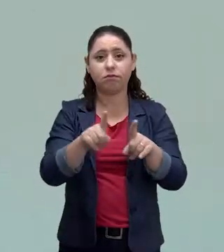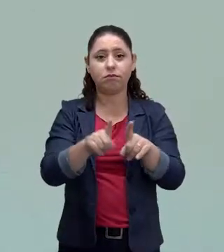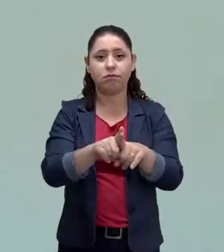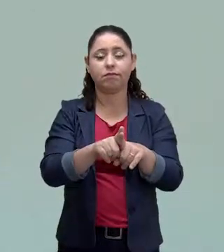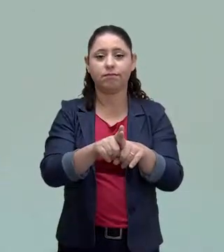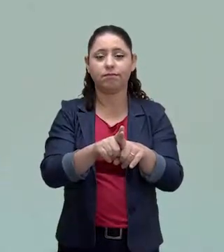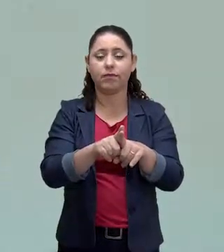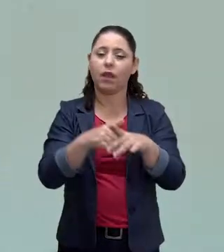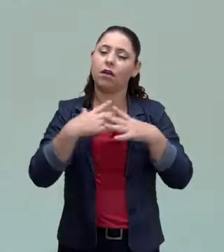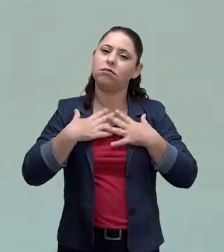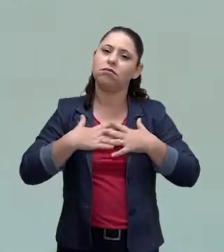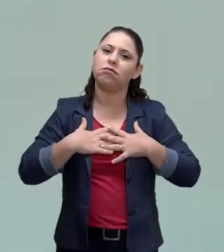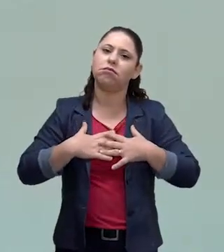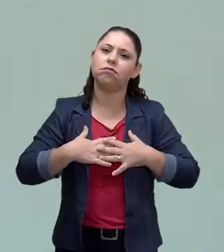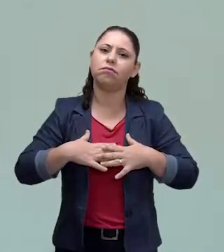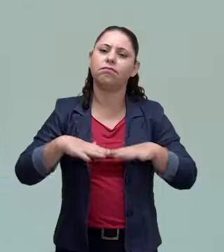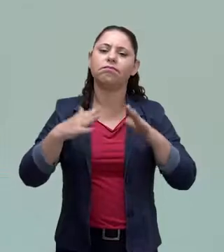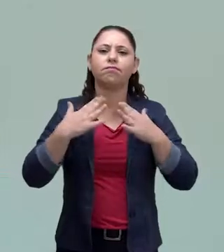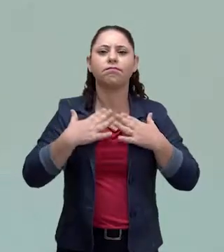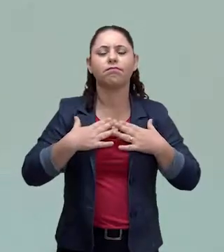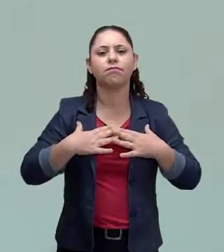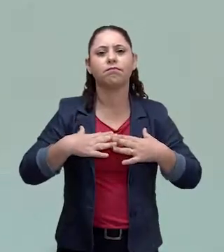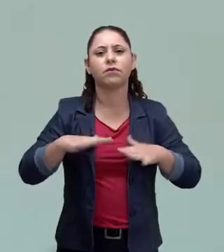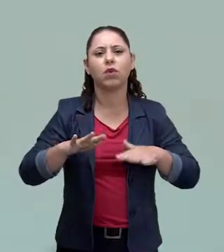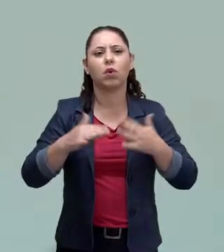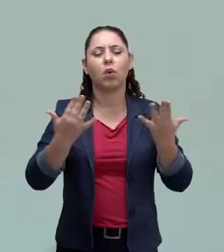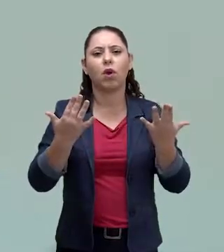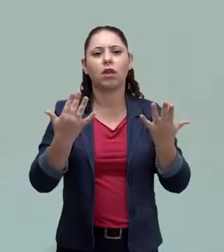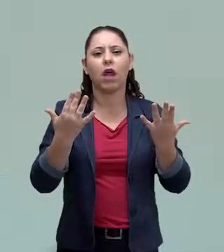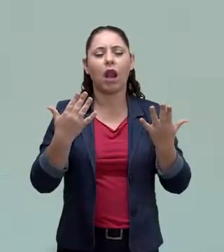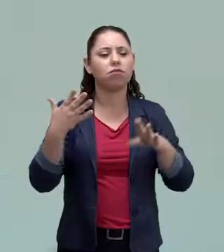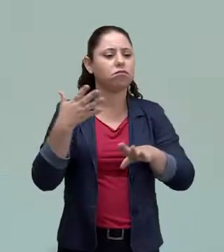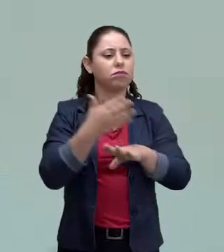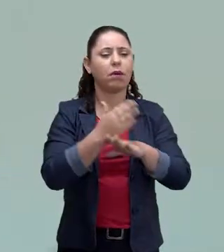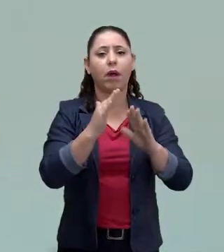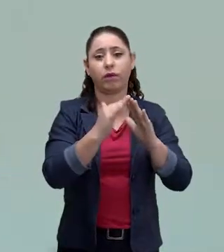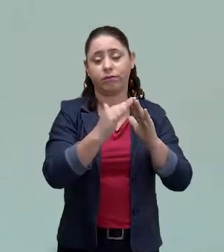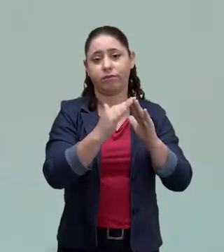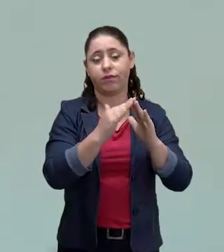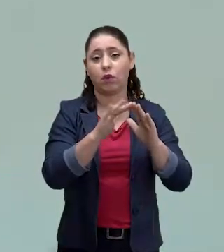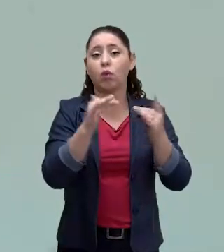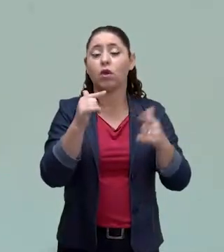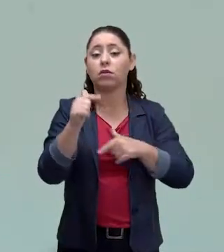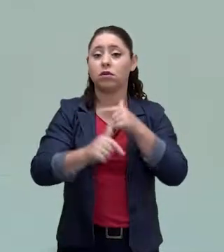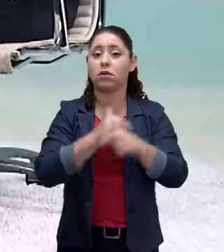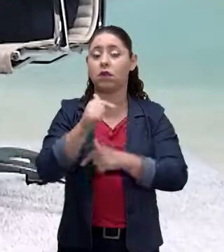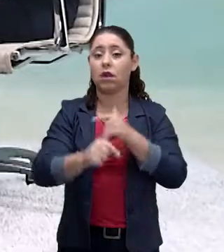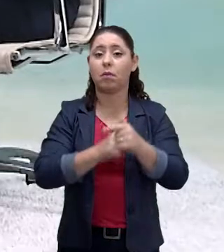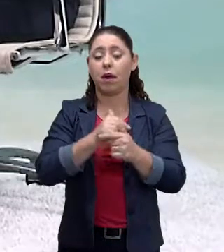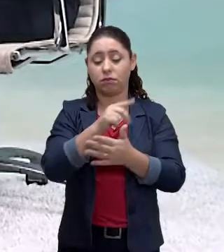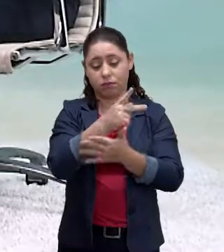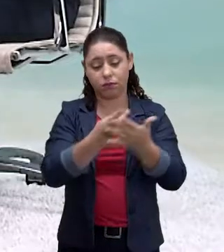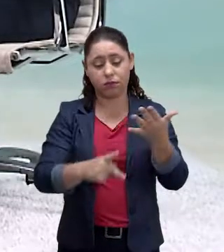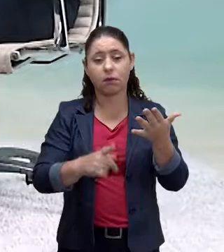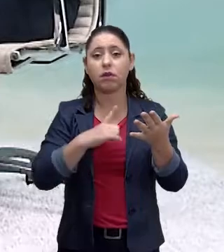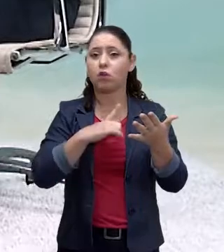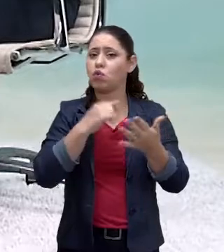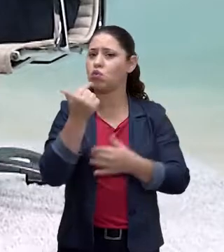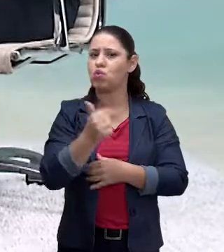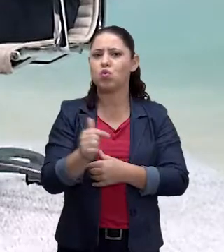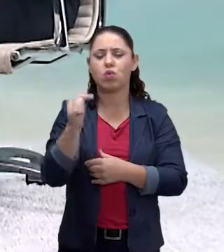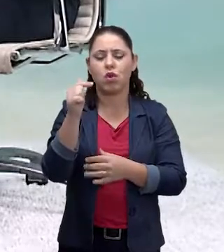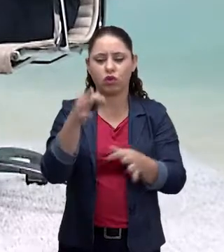para um conforto de convalescença. Então, como a gente trabalhou um protocolo, nós não tivemos